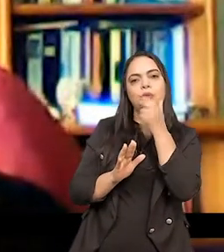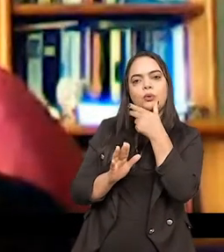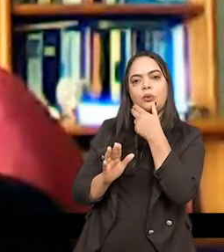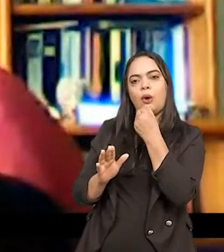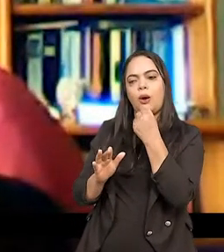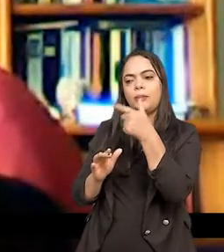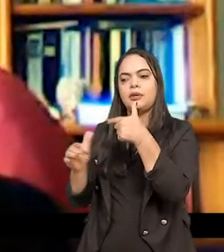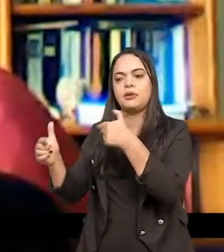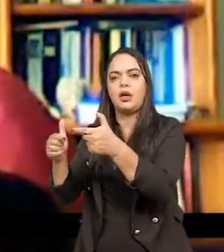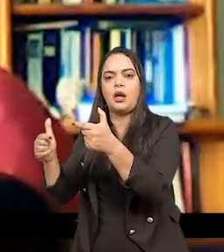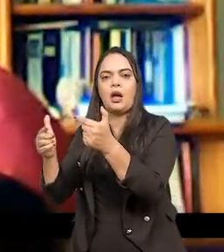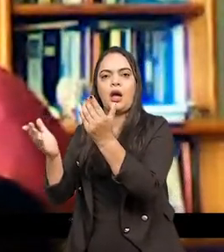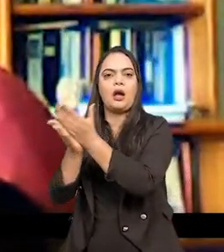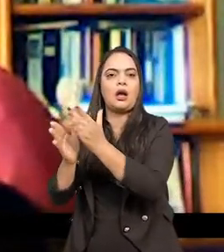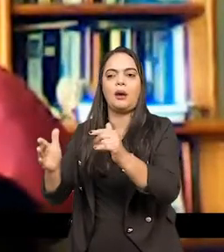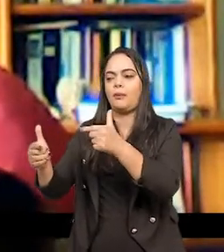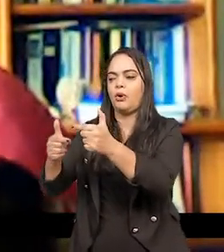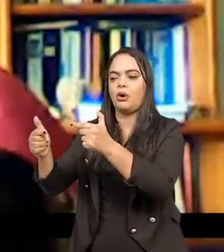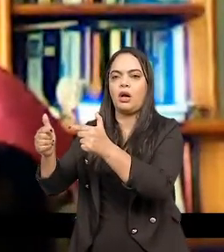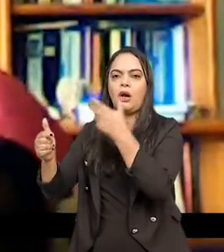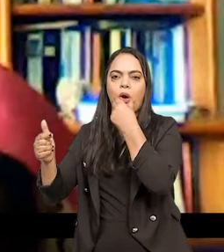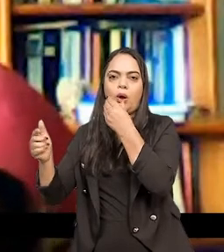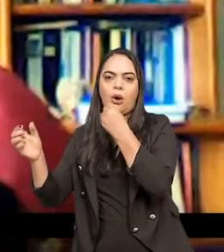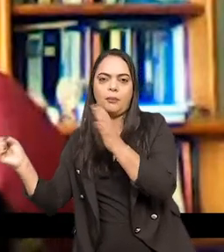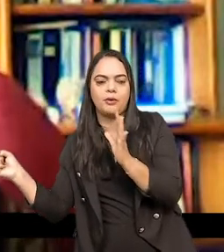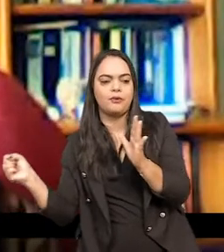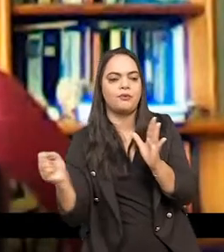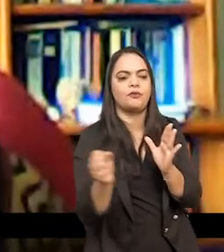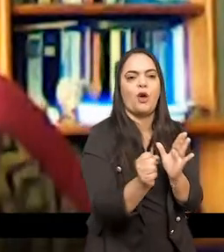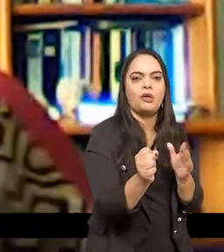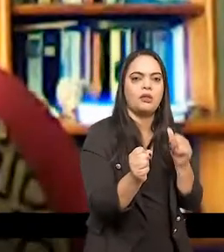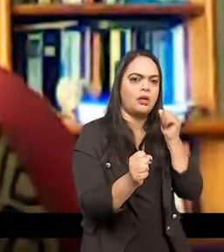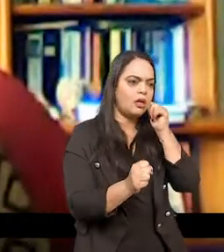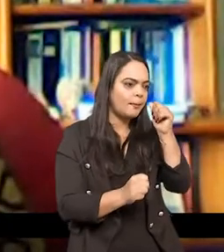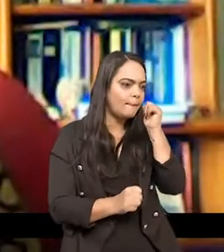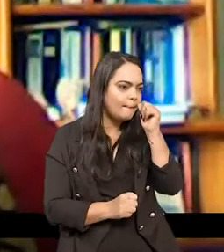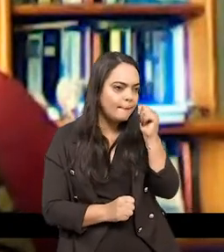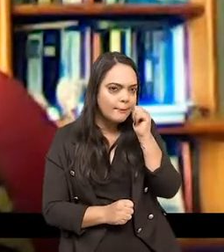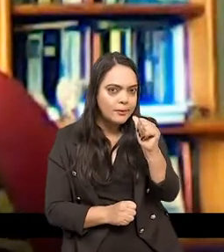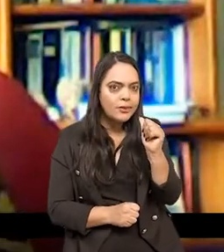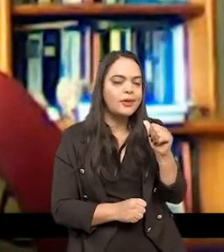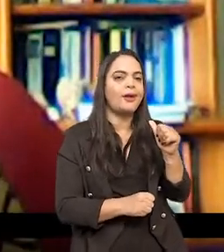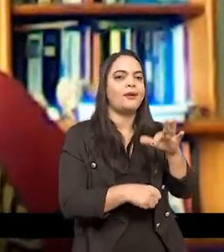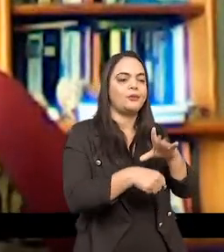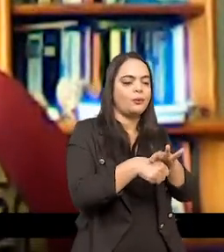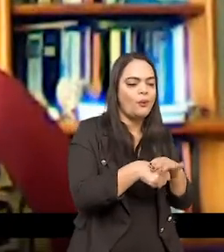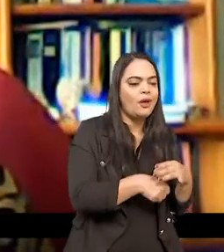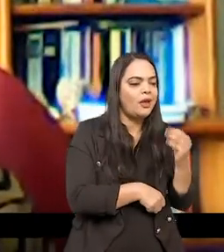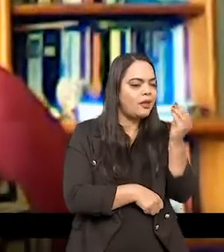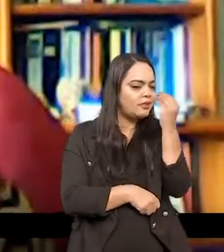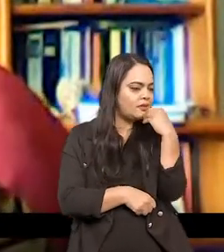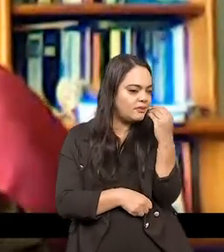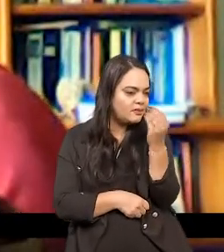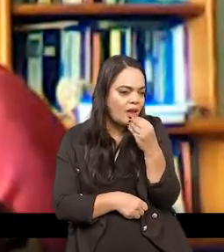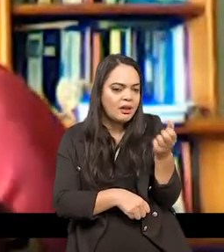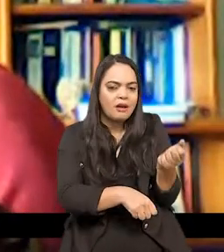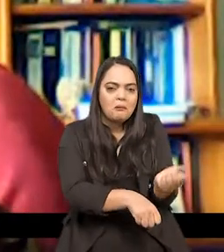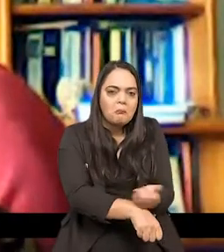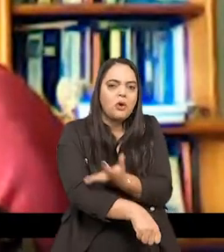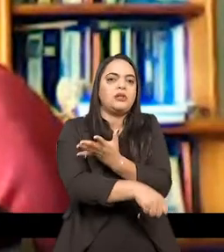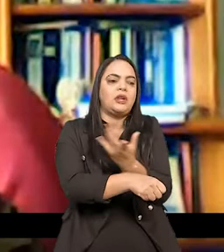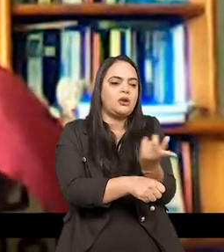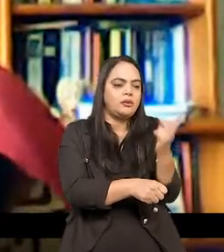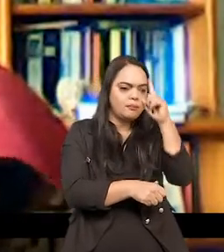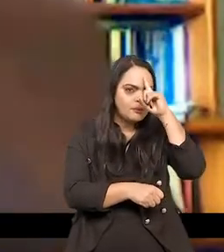voltam. Mulheres doces, frágeis, doentes, queridas, voltem para casa. Mas elas já não queriam mais